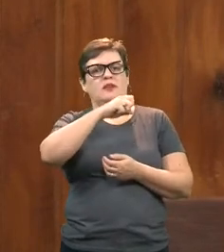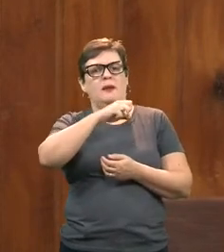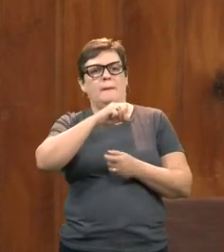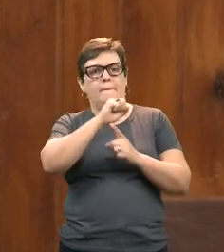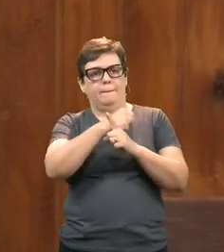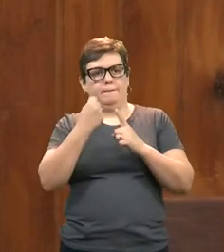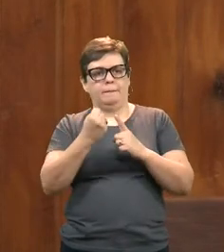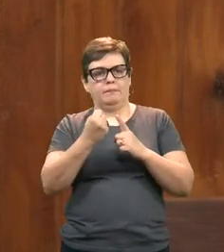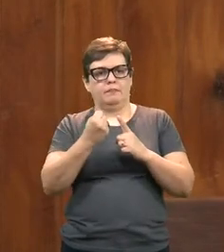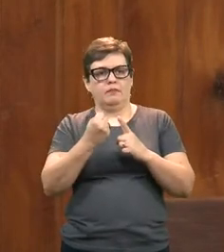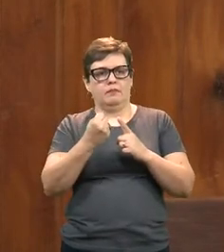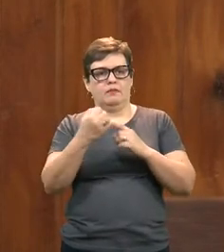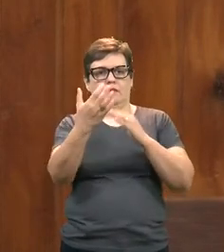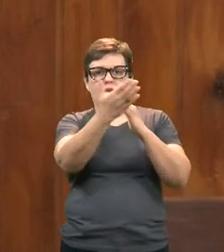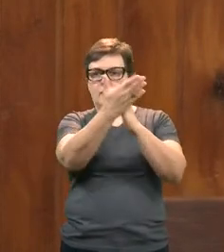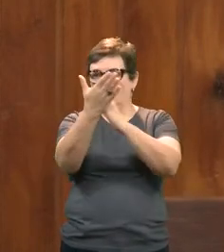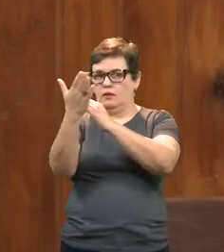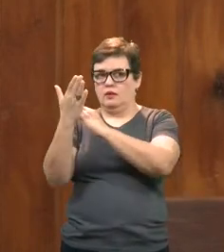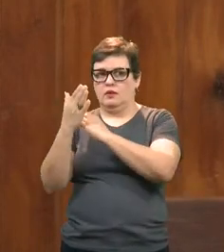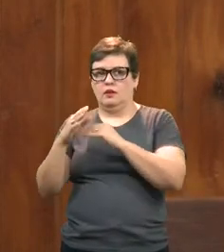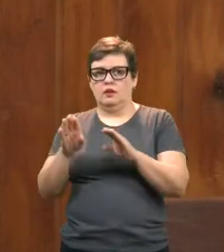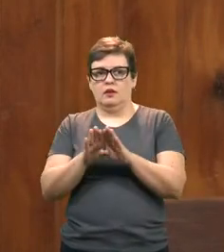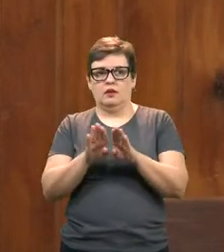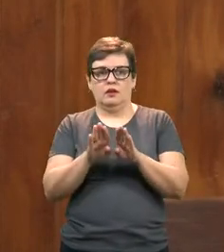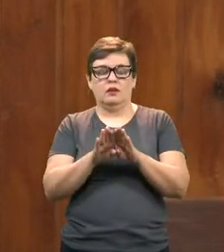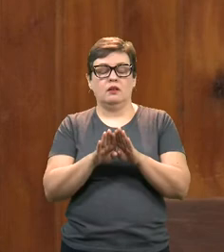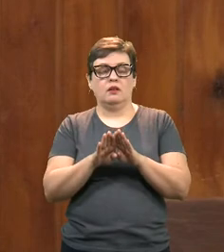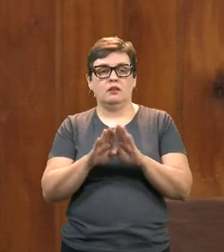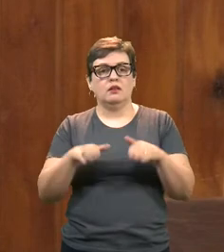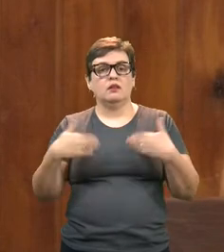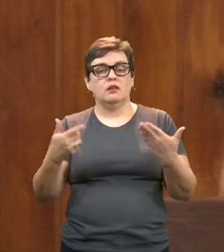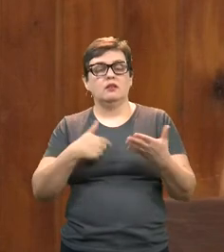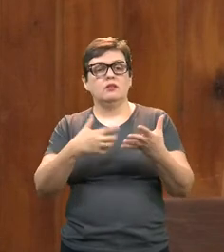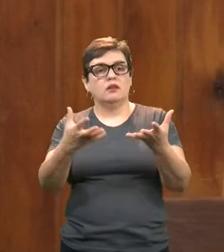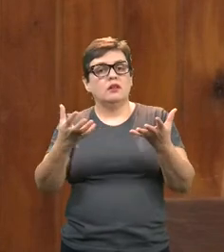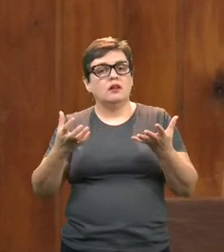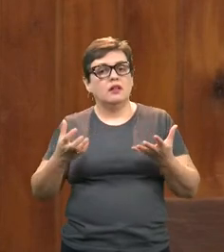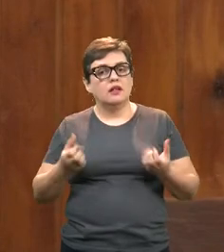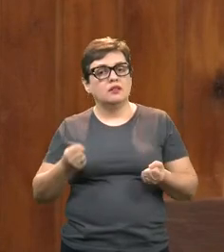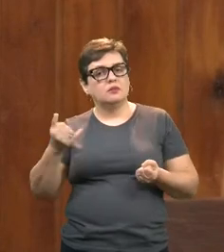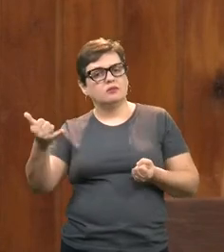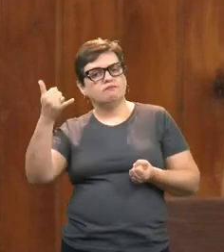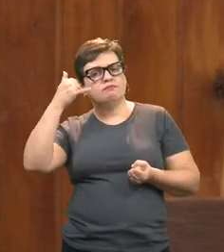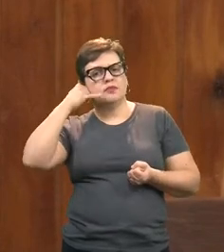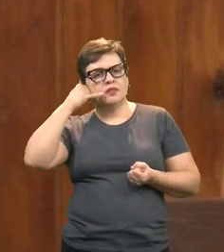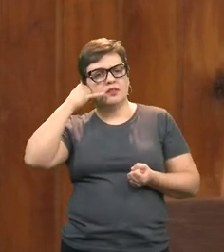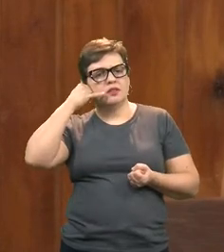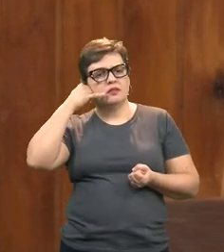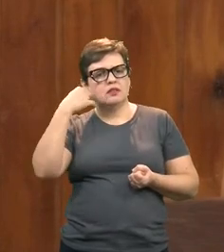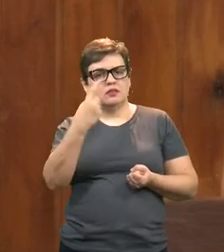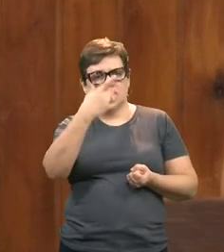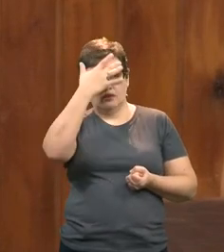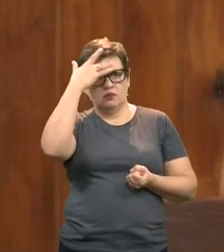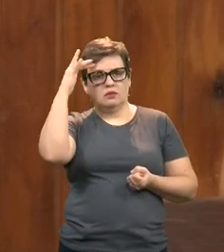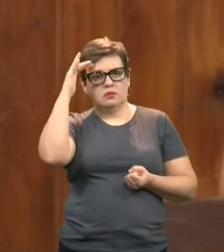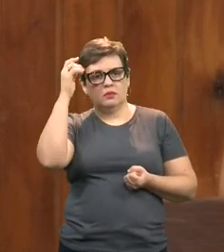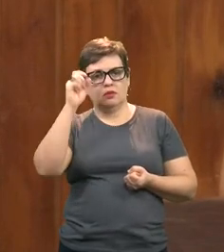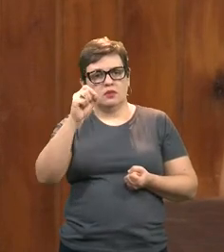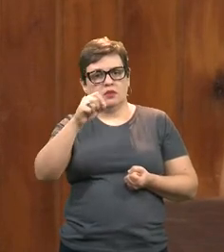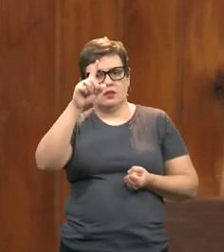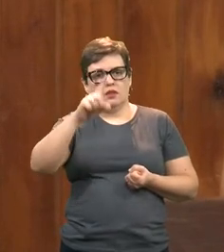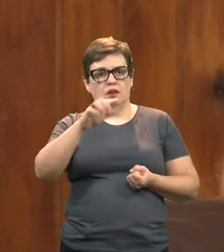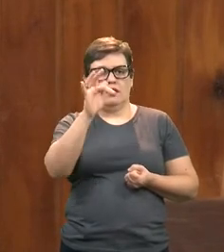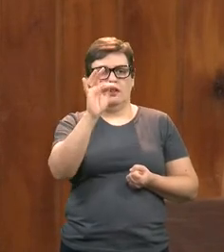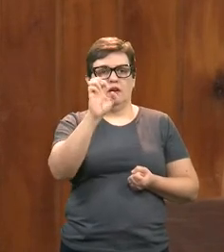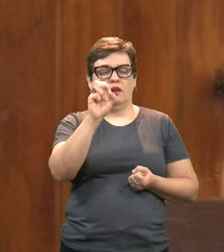de Marília acabou me ajudando. E foi então que eu recebi um telefonema de uma pessoa, que foi a